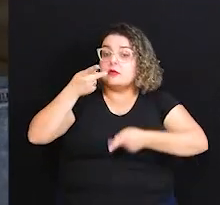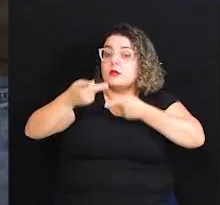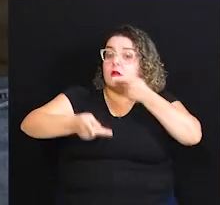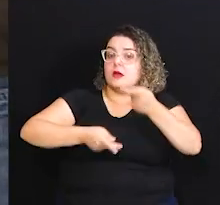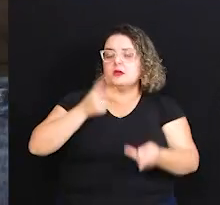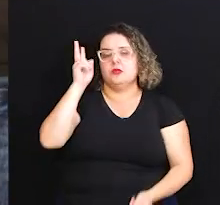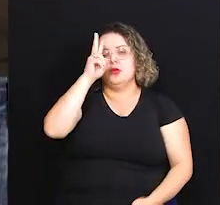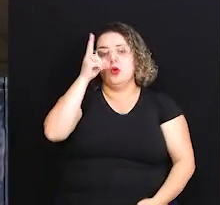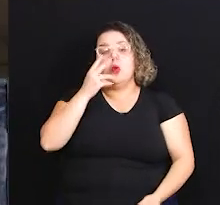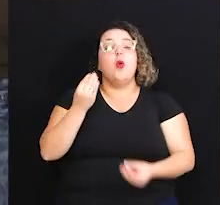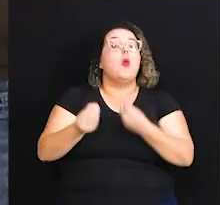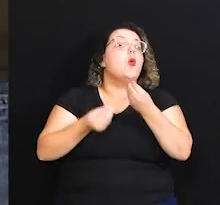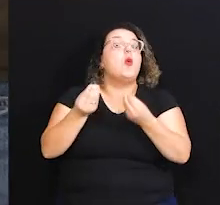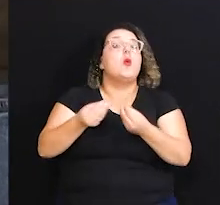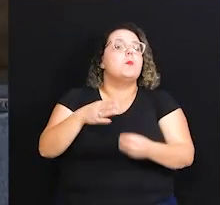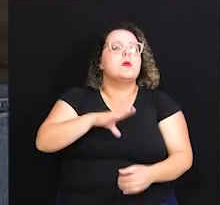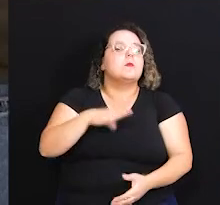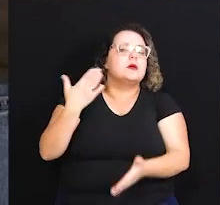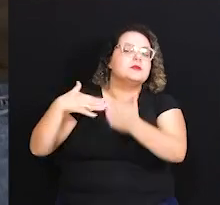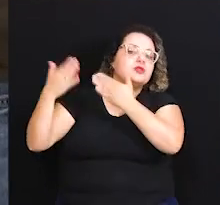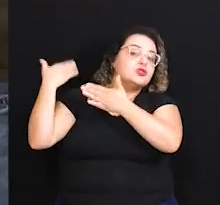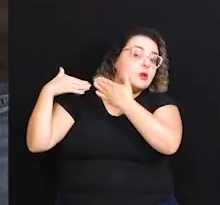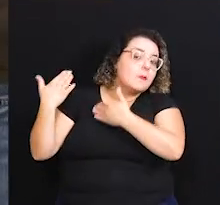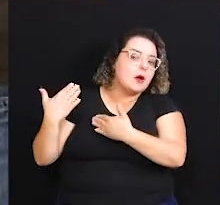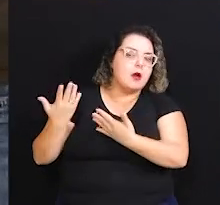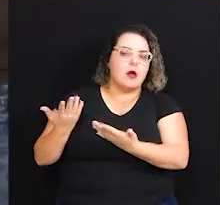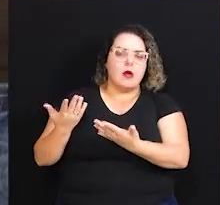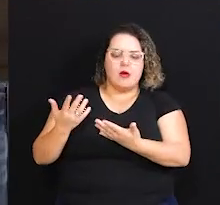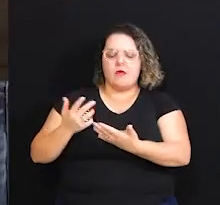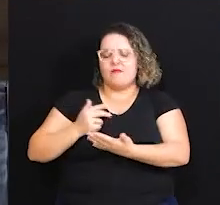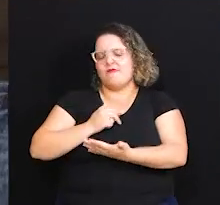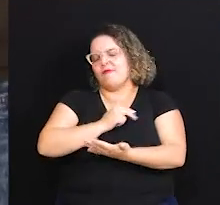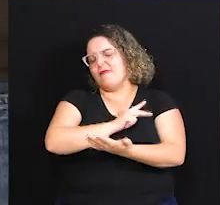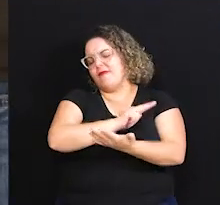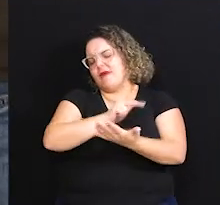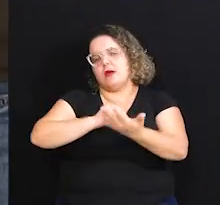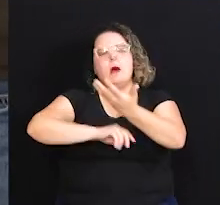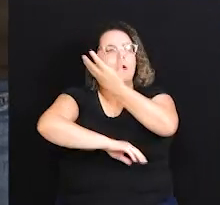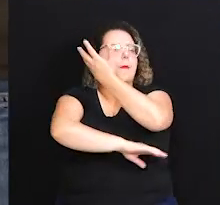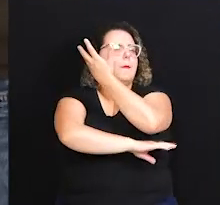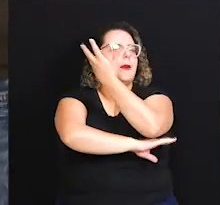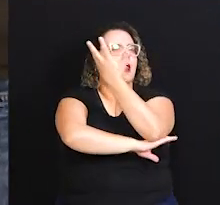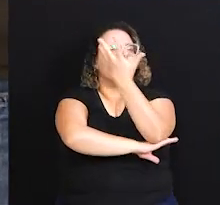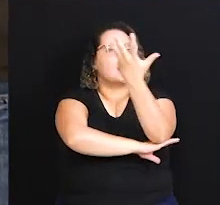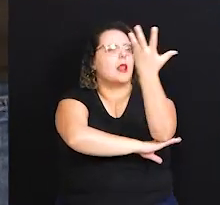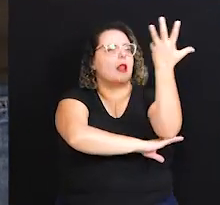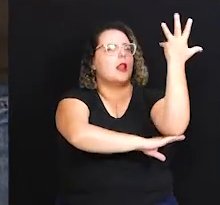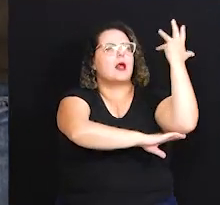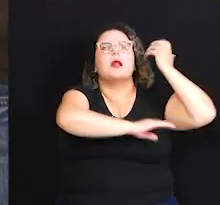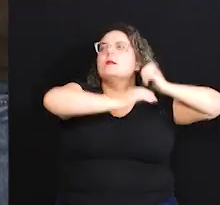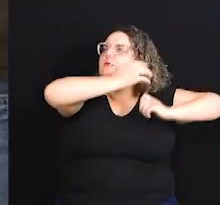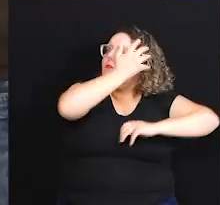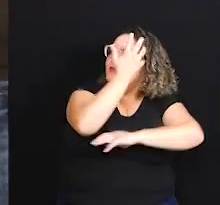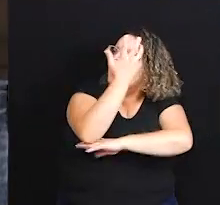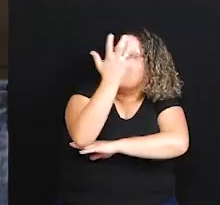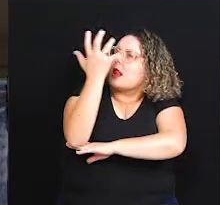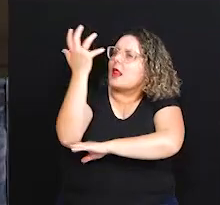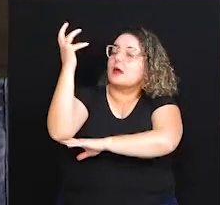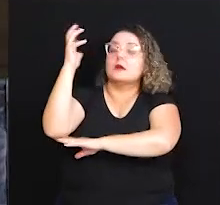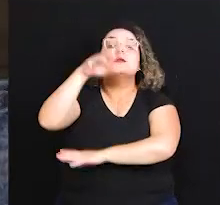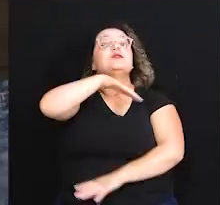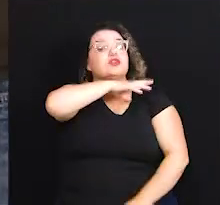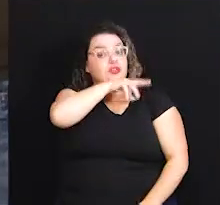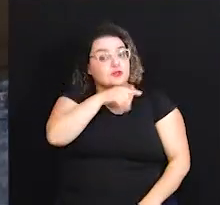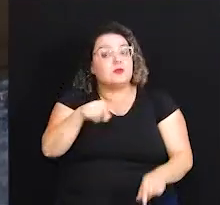de como era a Campinas de antigamente, repleta de árvores e repleta de